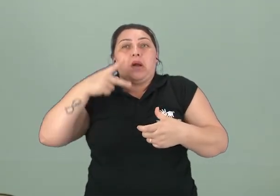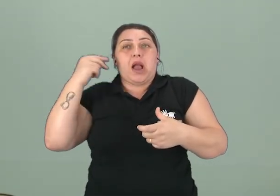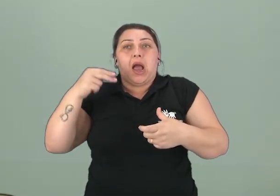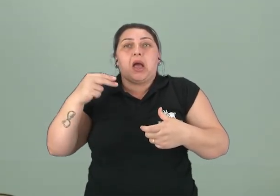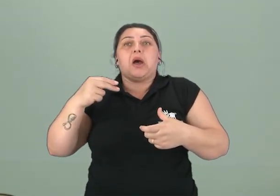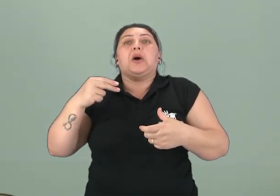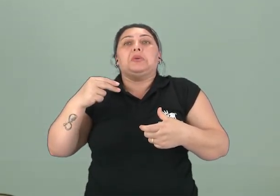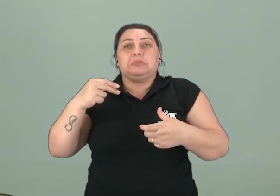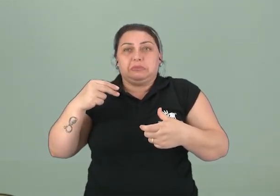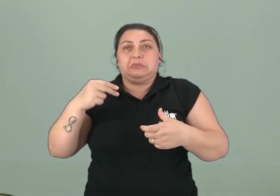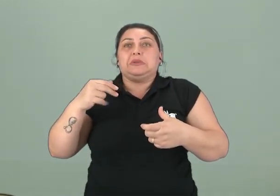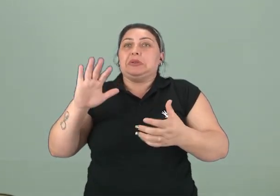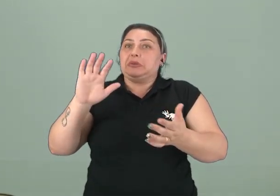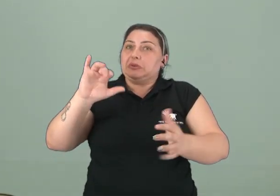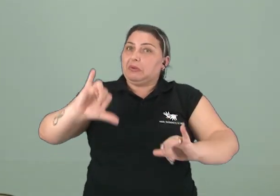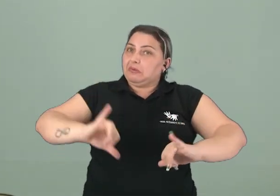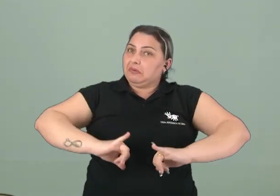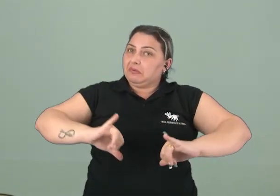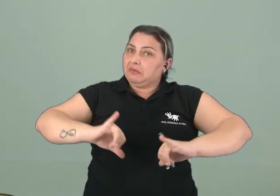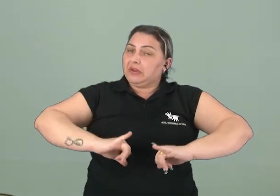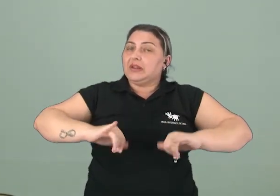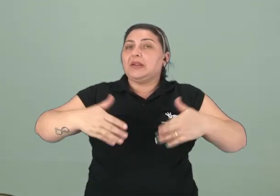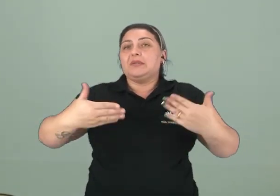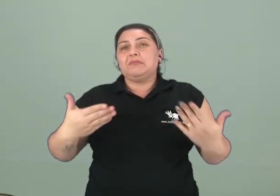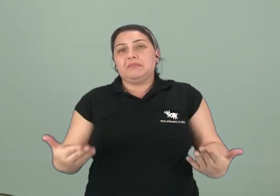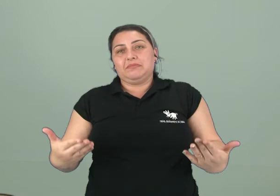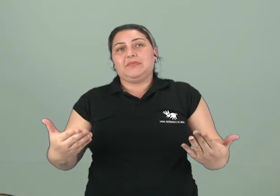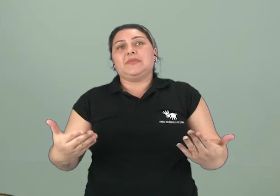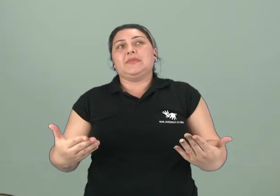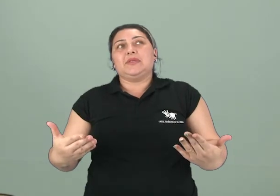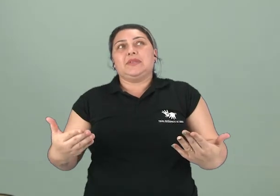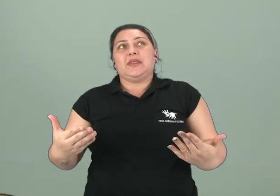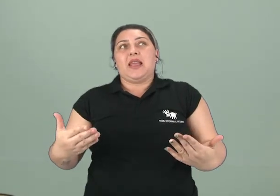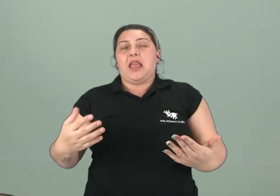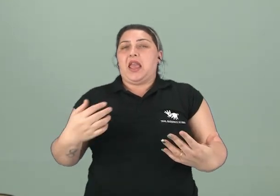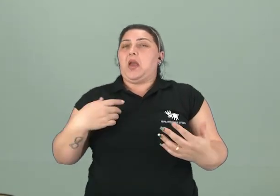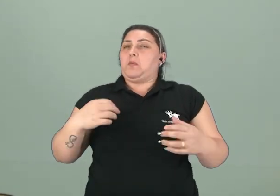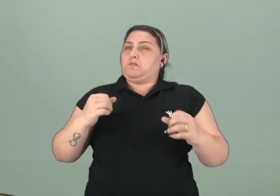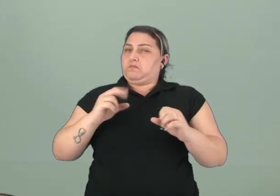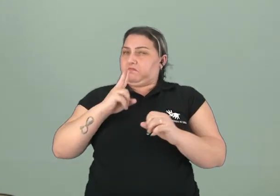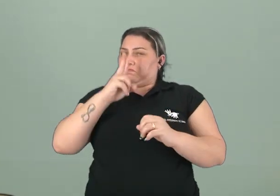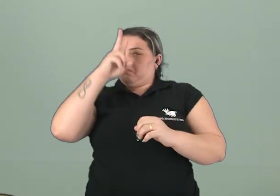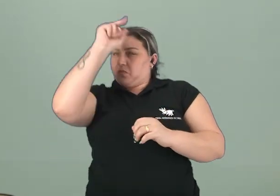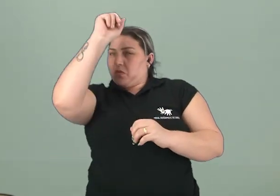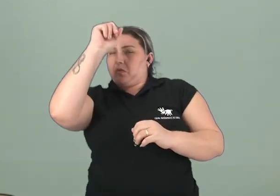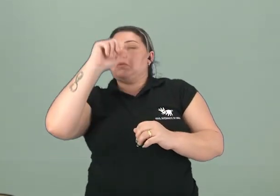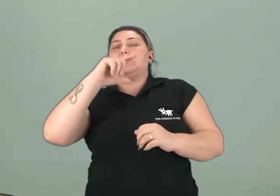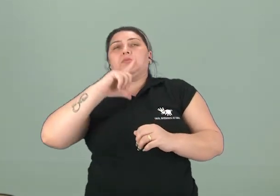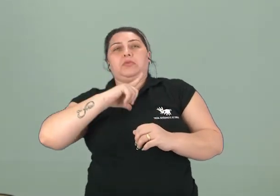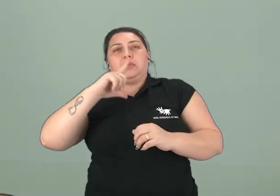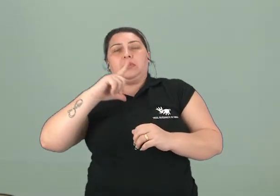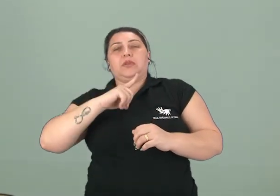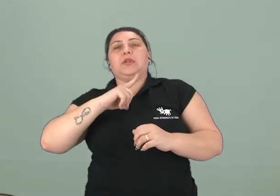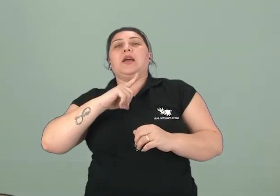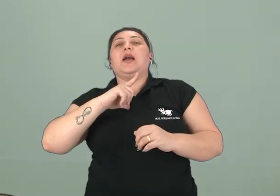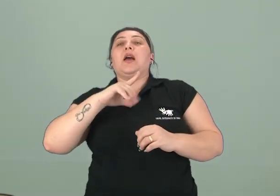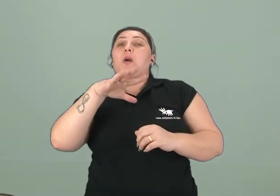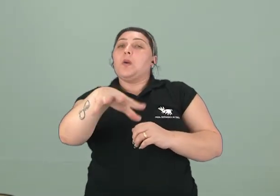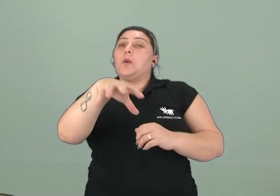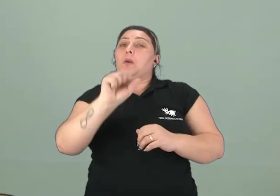mas ele também vai descer eu tava sendo elogiado então ele se achou Nossa sou poderoso e acabou sendo